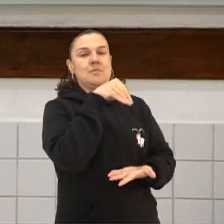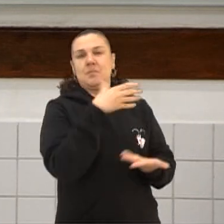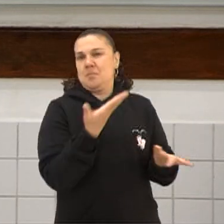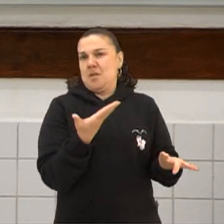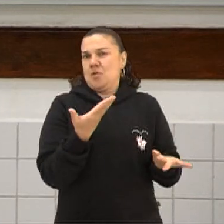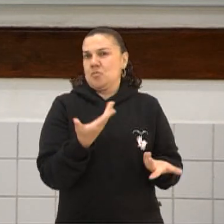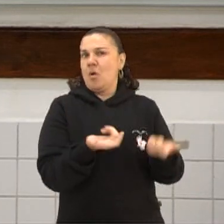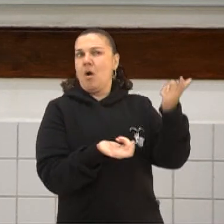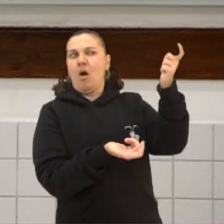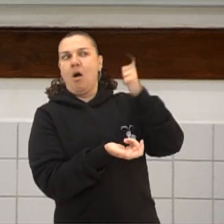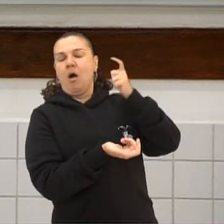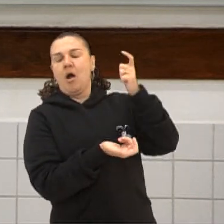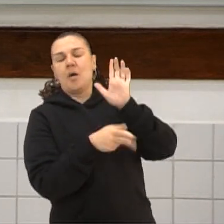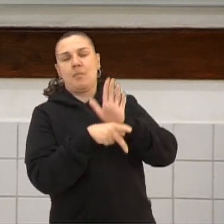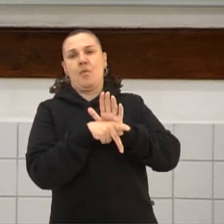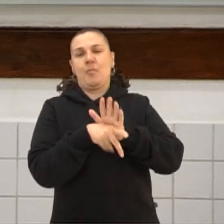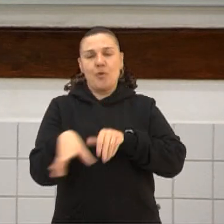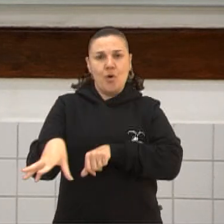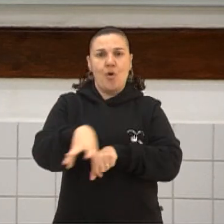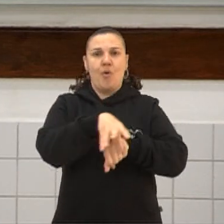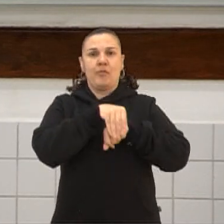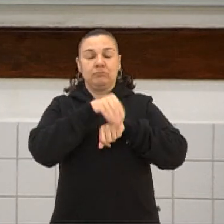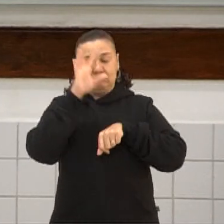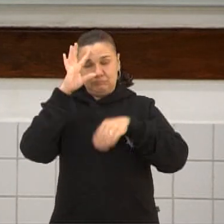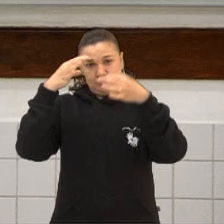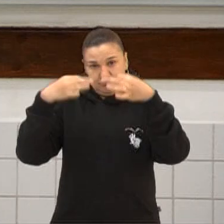é o conhecimento humano.